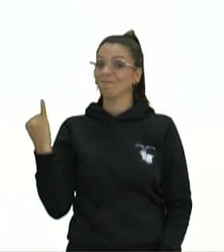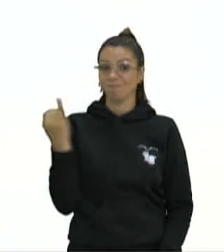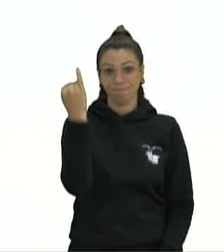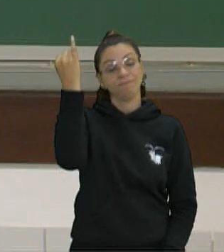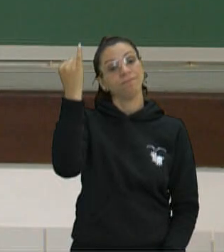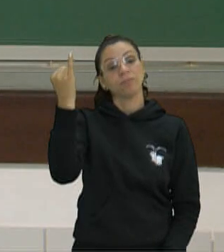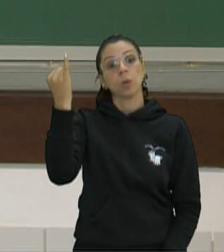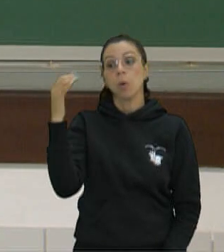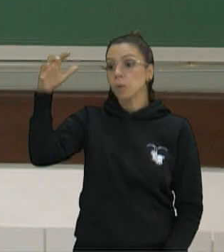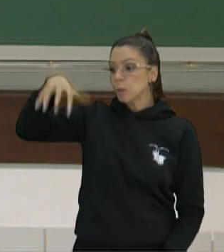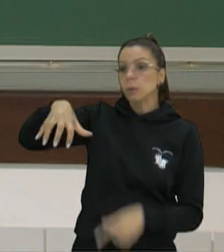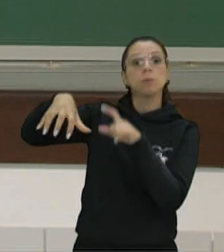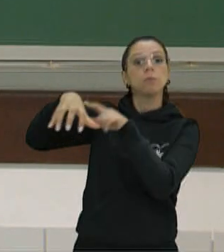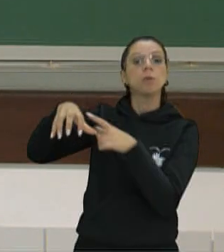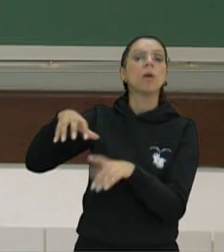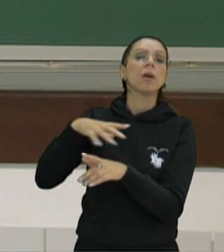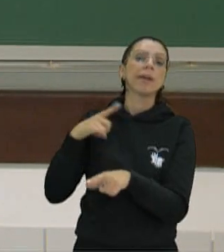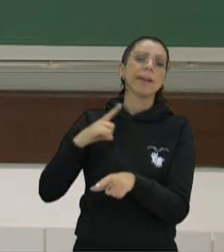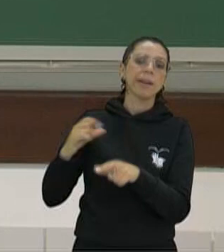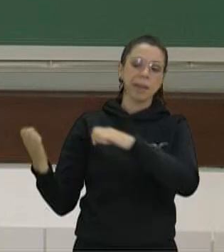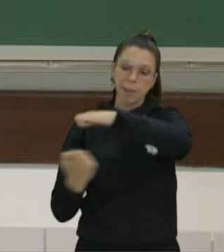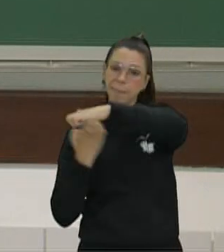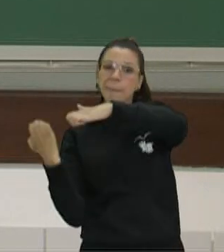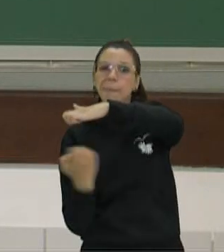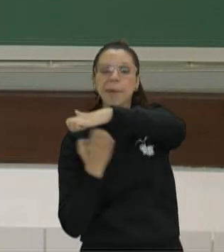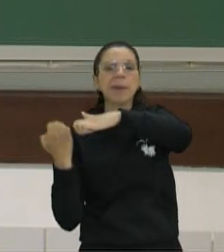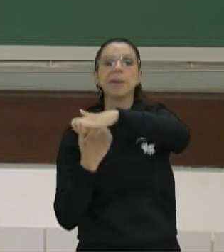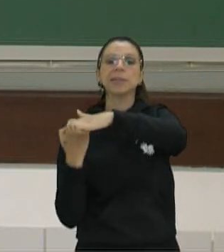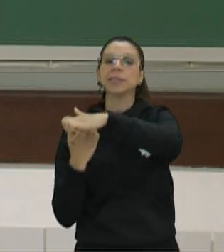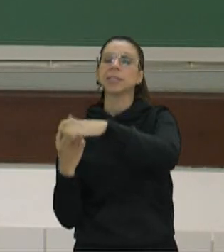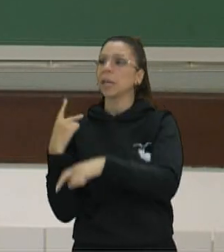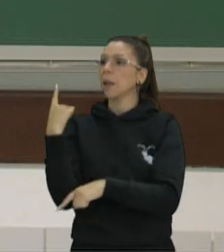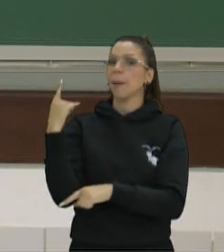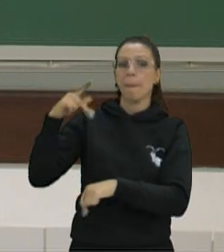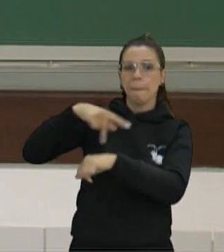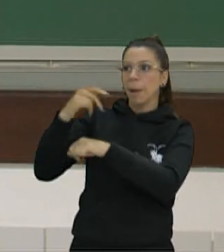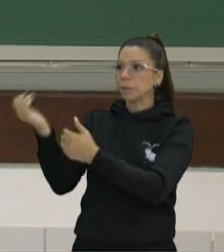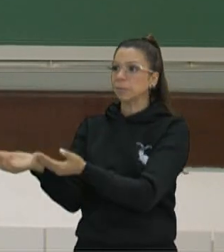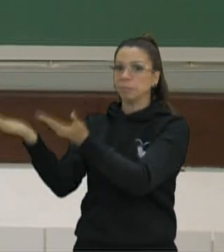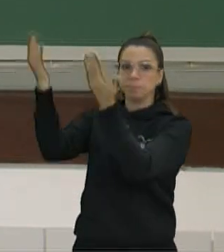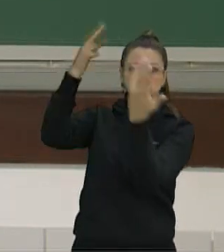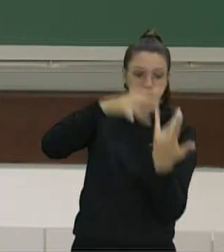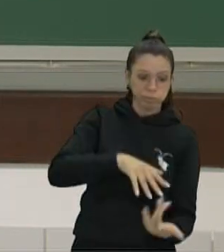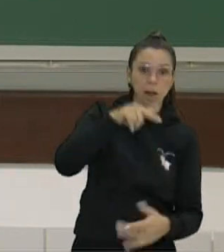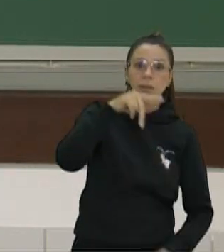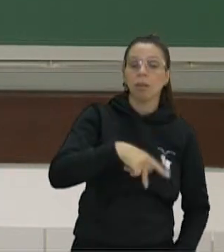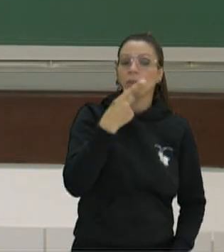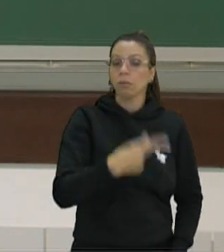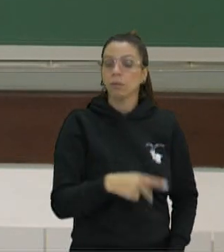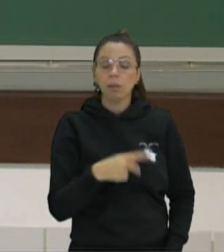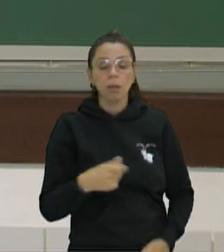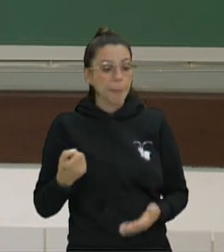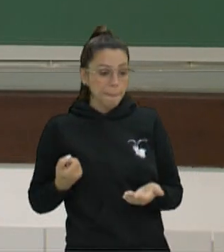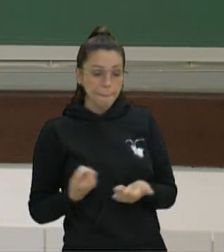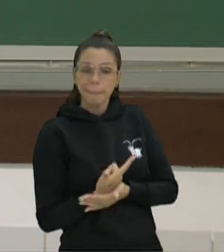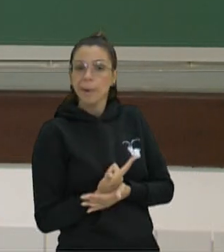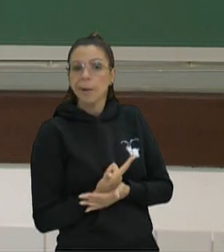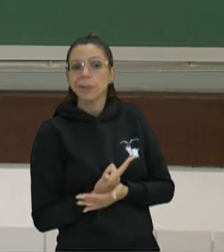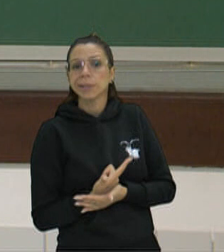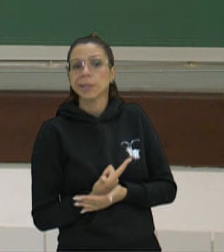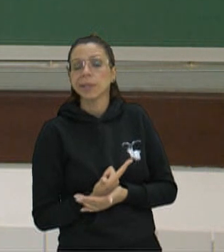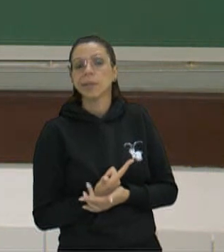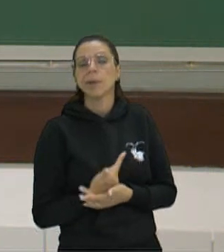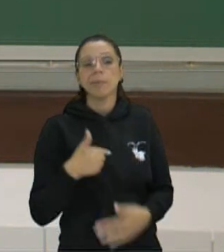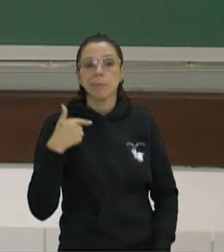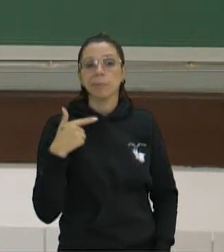essas corporações multinacionais, a gente tem muitas empresas que vieram de outros países e se instalaram aqui, e eles não pagam para um